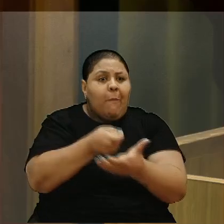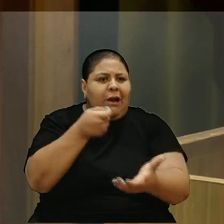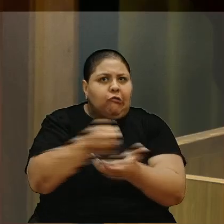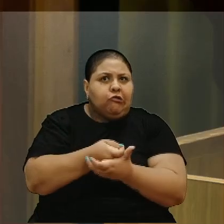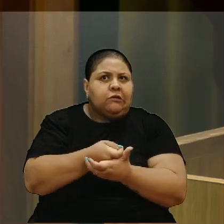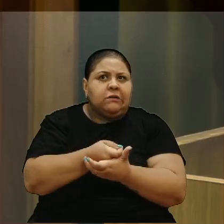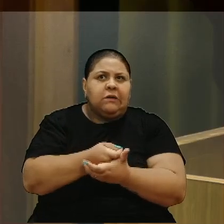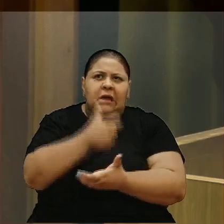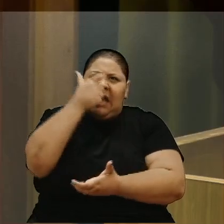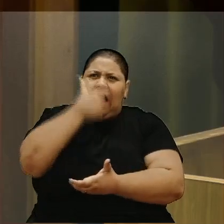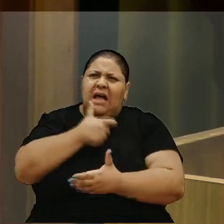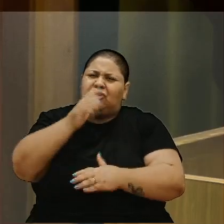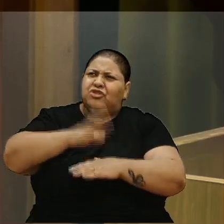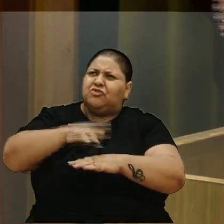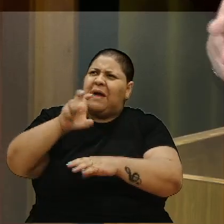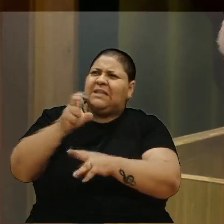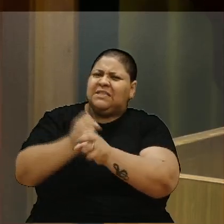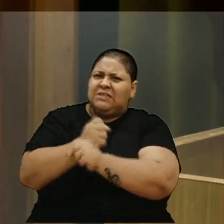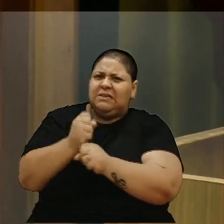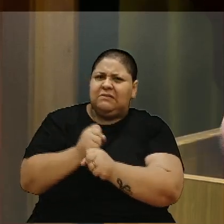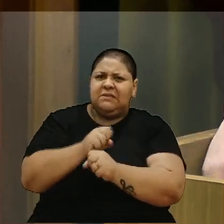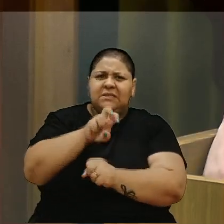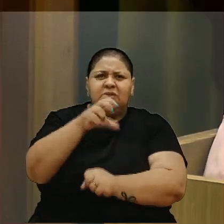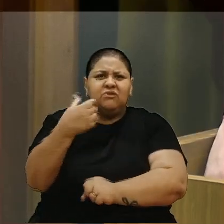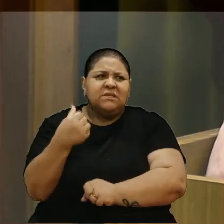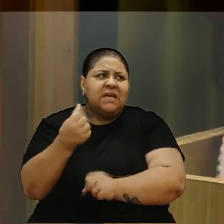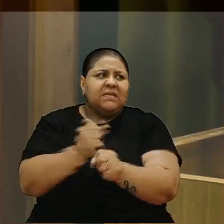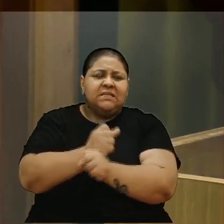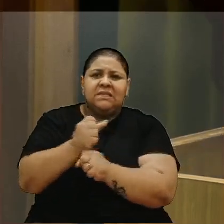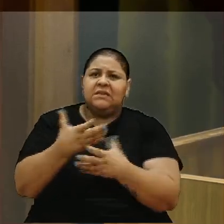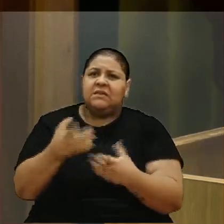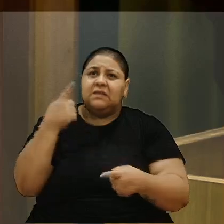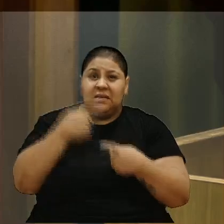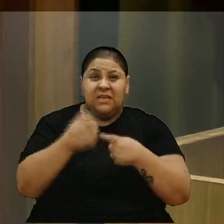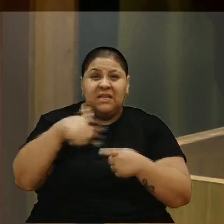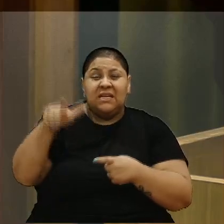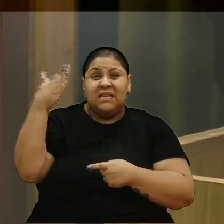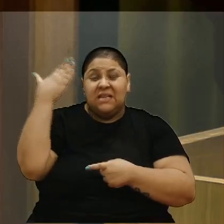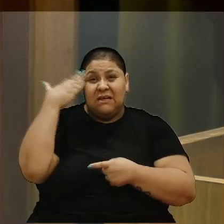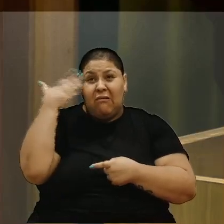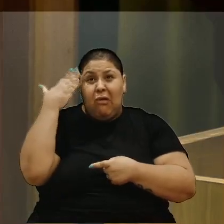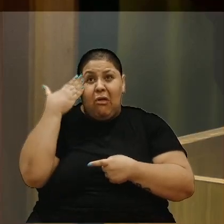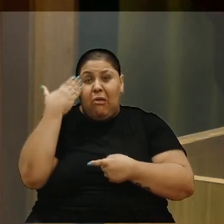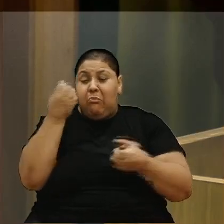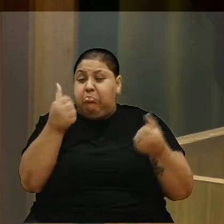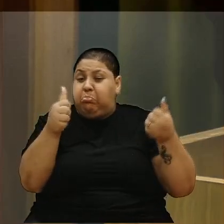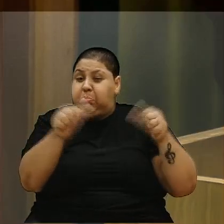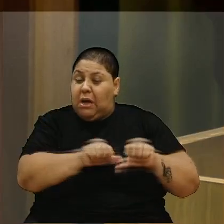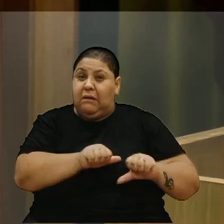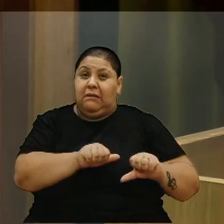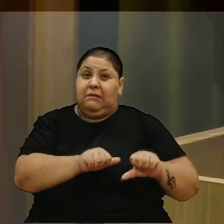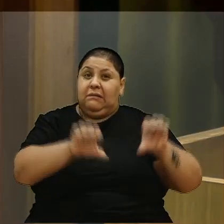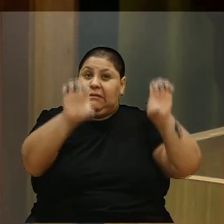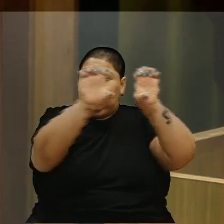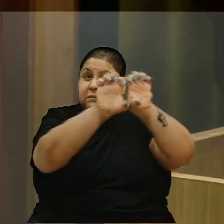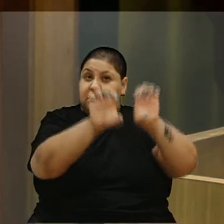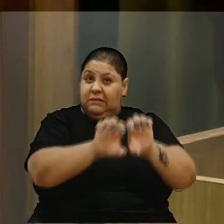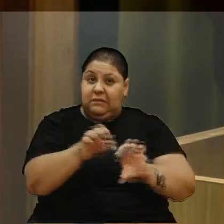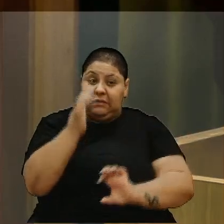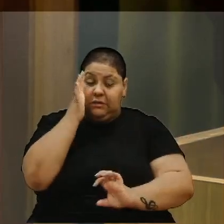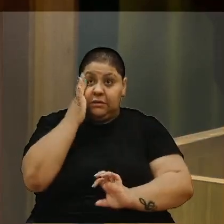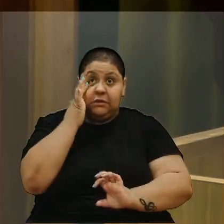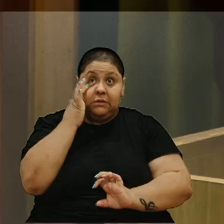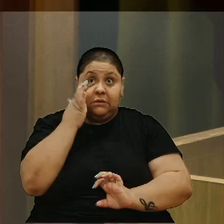mais, 5, 6 anos, porque a gente sabe da péssima estrutura, já lhe concedo, vereador,